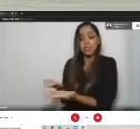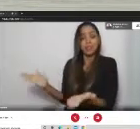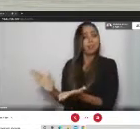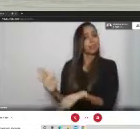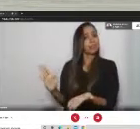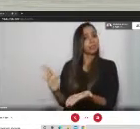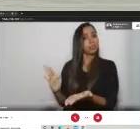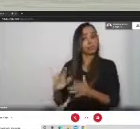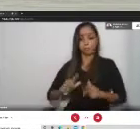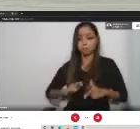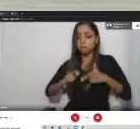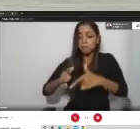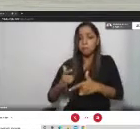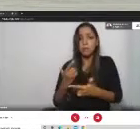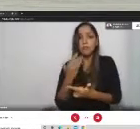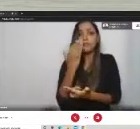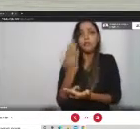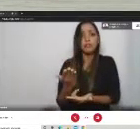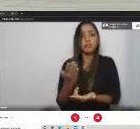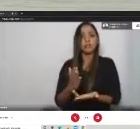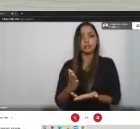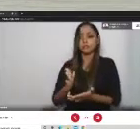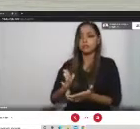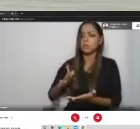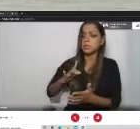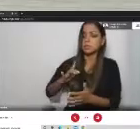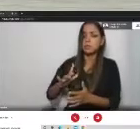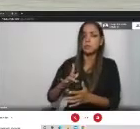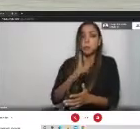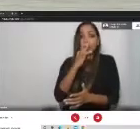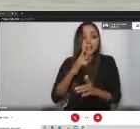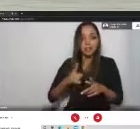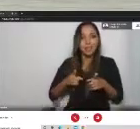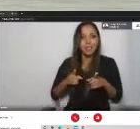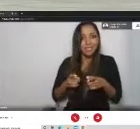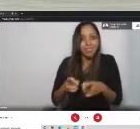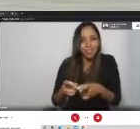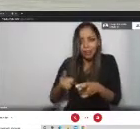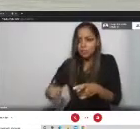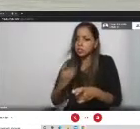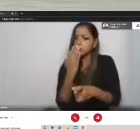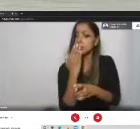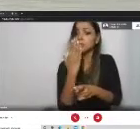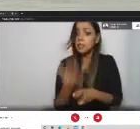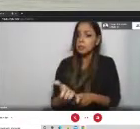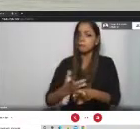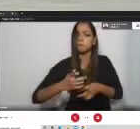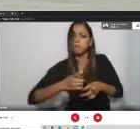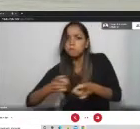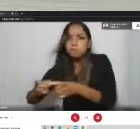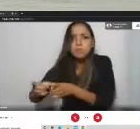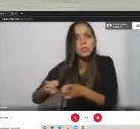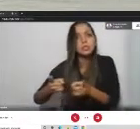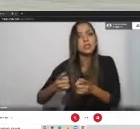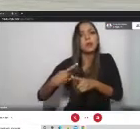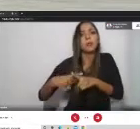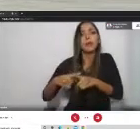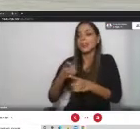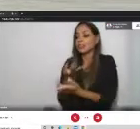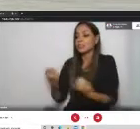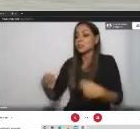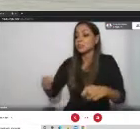pessoal que está ali na frente da linha de guerra mesmo, tendo contato para acabar essas aglomerações. E o que